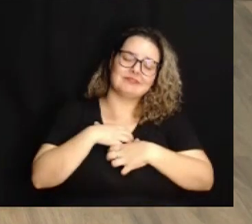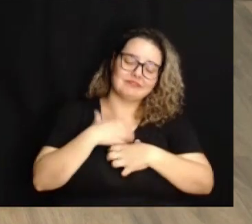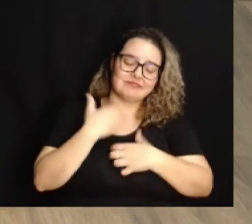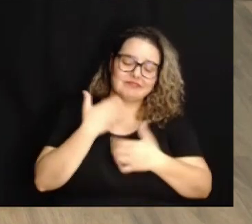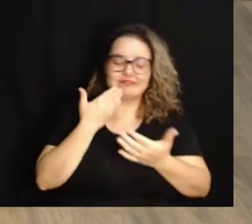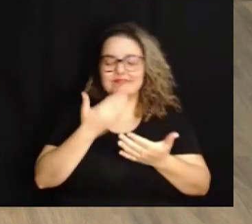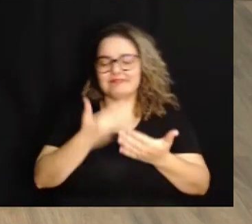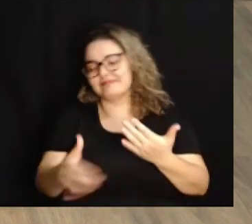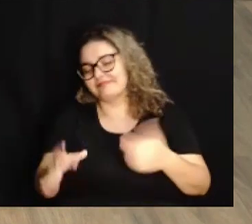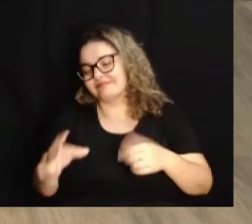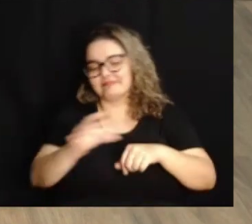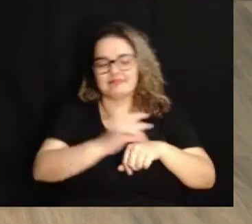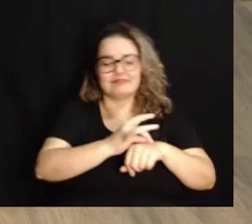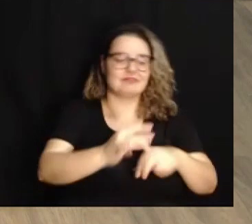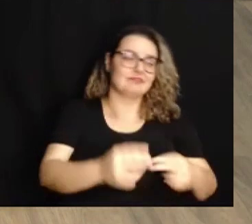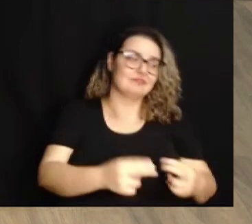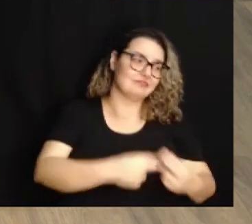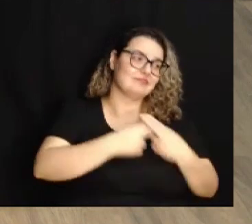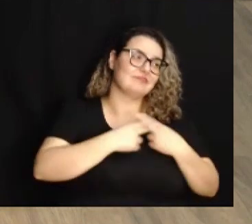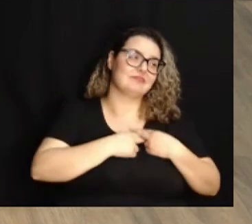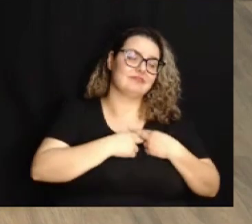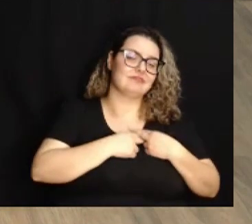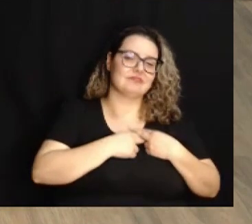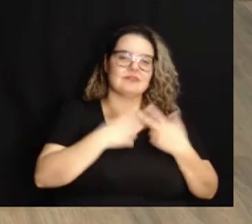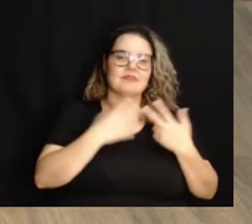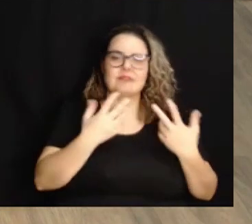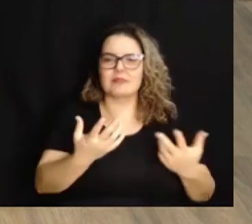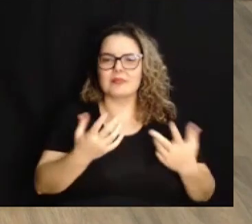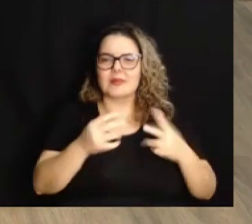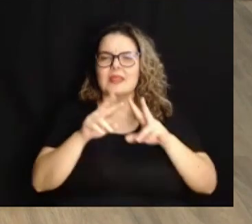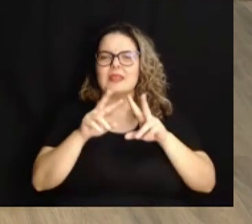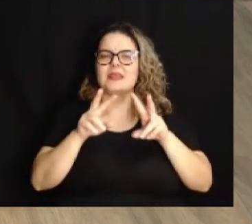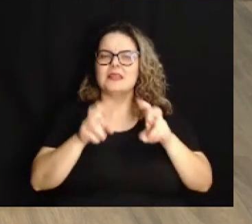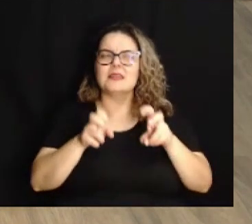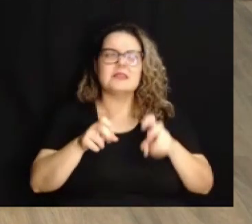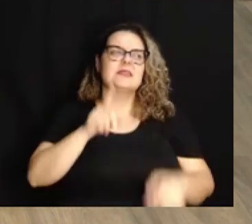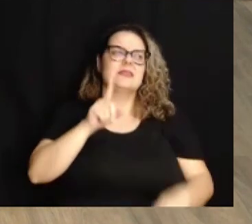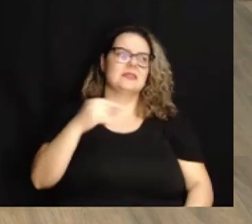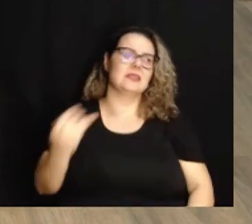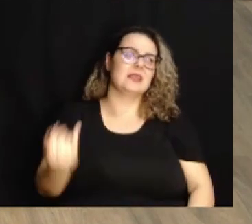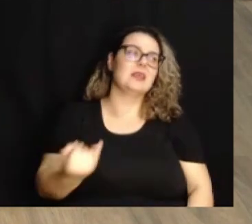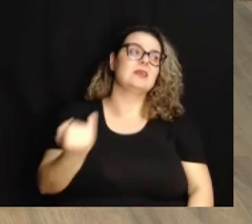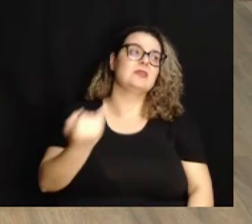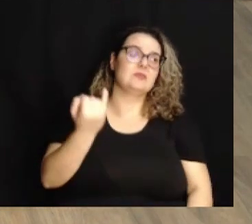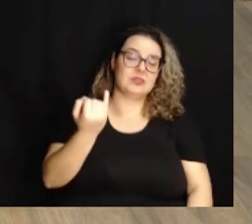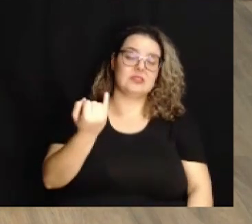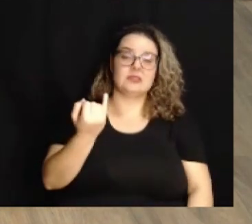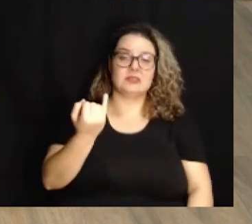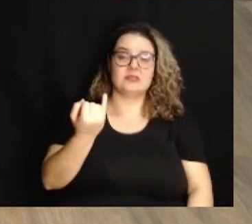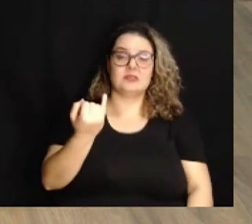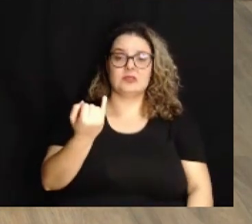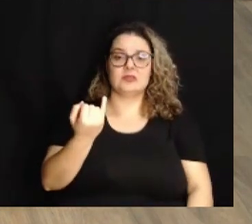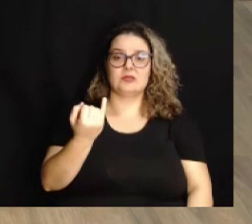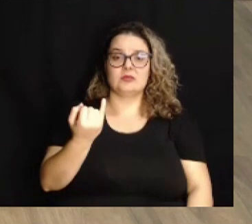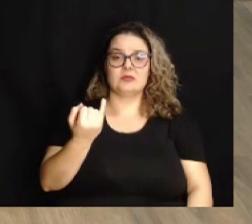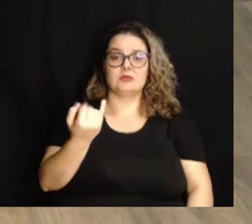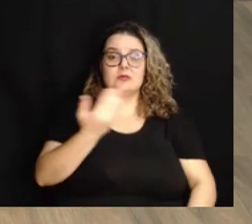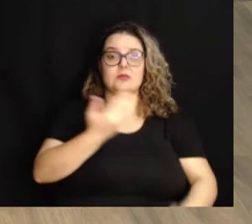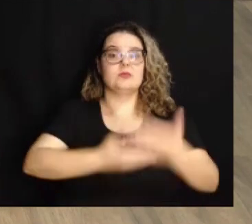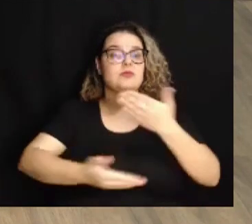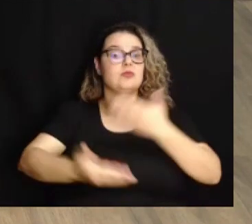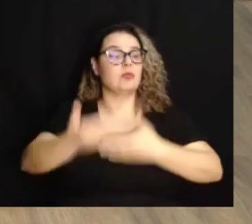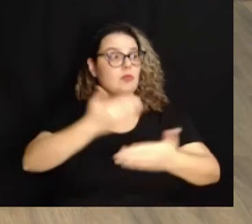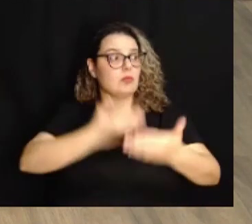né? Mas um assunto que é muito importante de ser compartilhado,